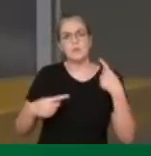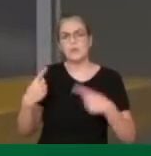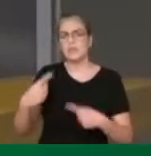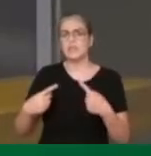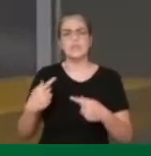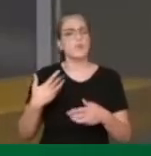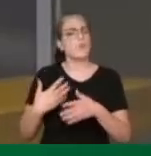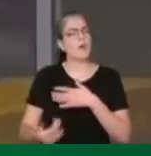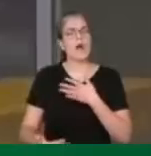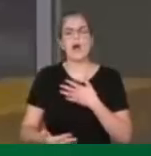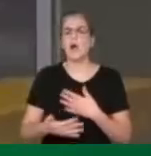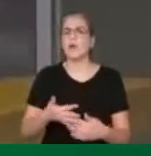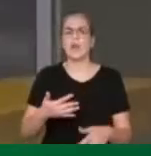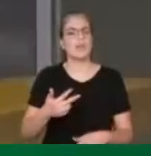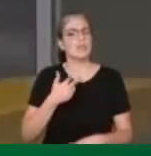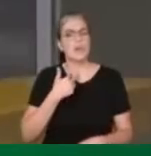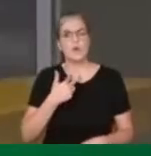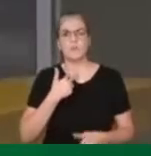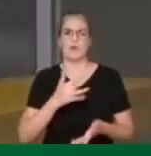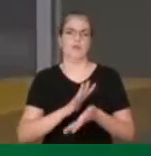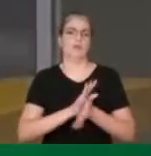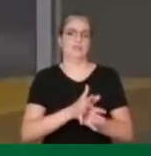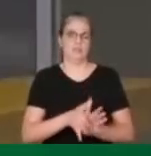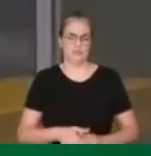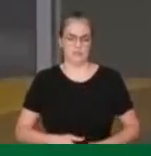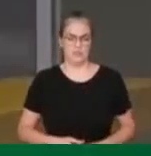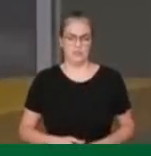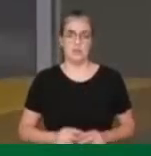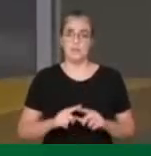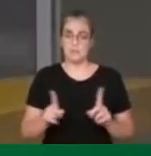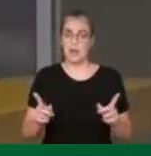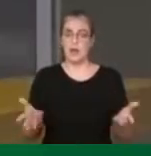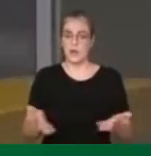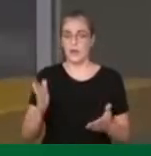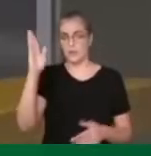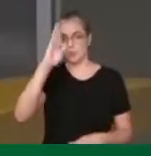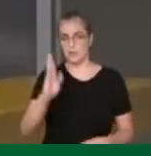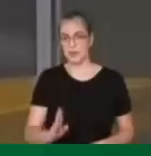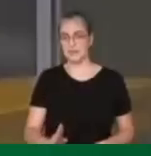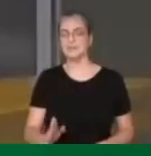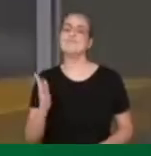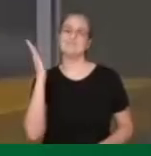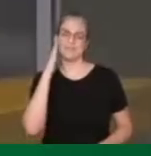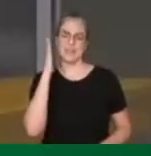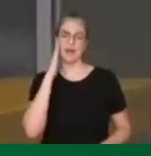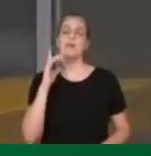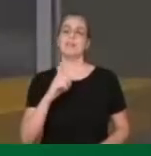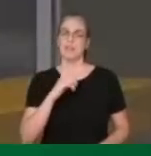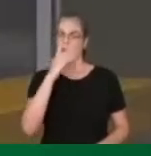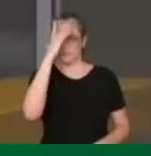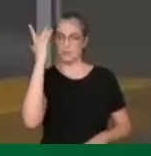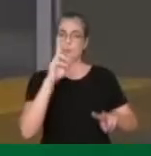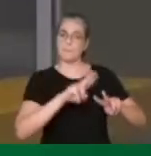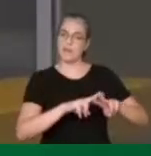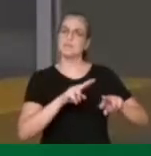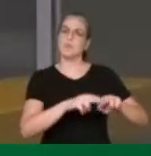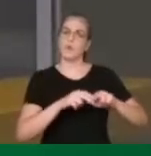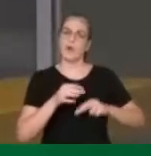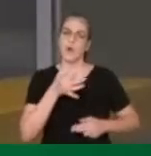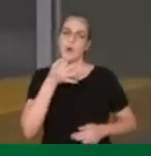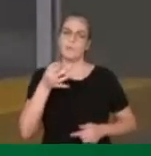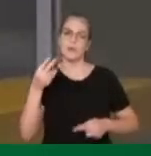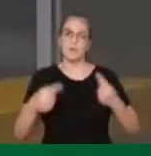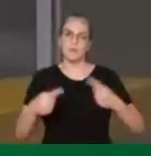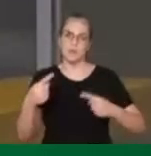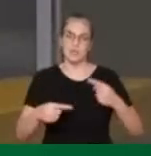natureza. E hoje nós sabemos que no Brasil temos presos políticos, mais no Brasil até do